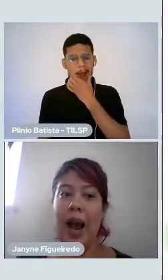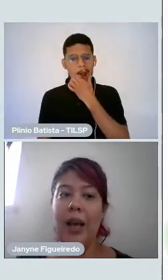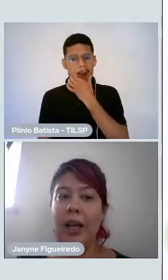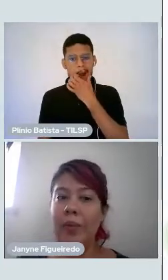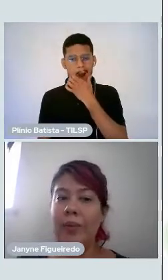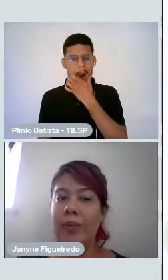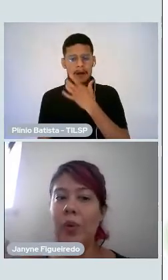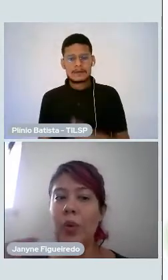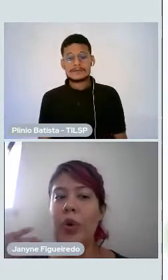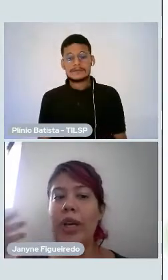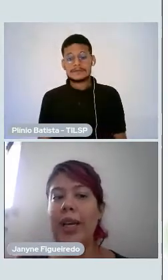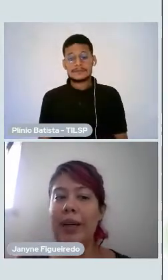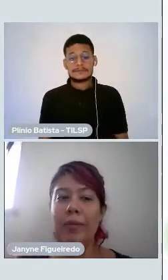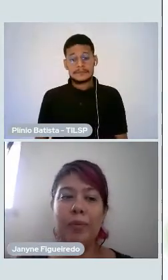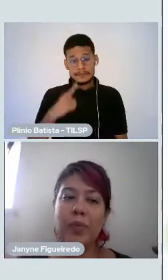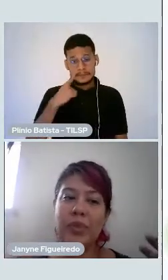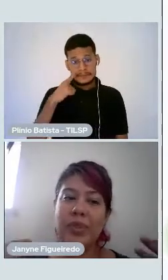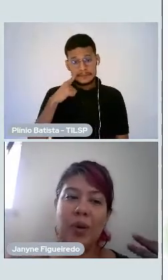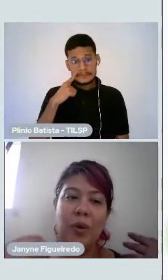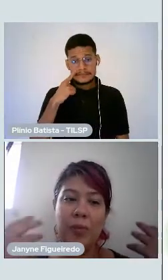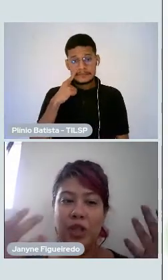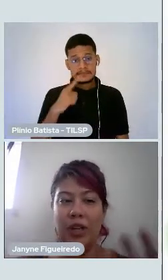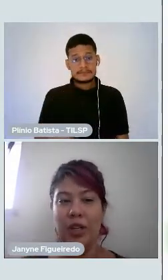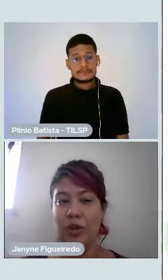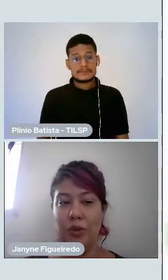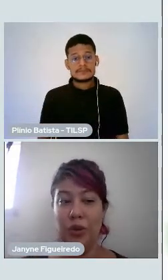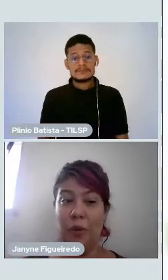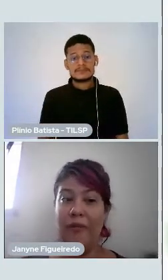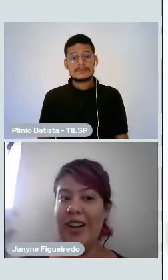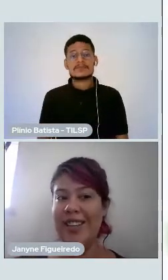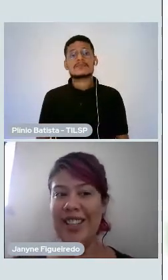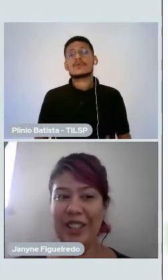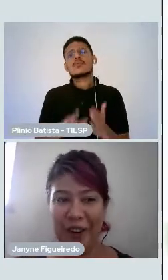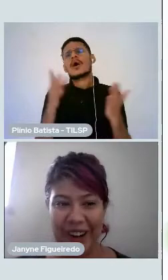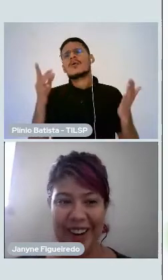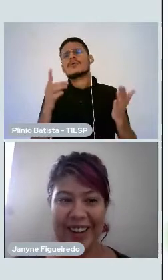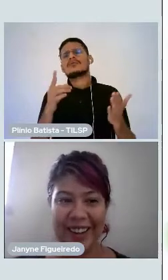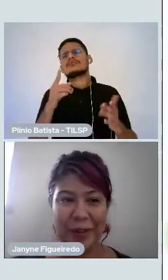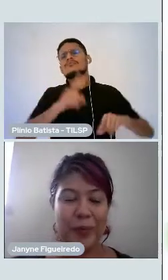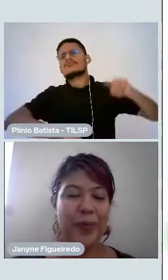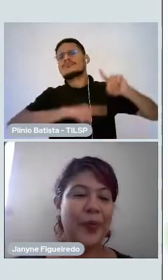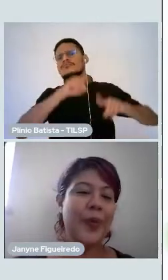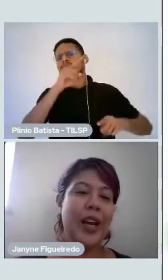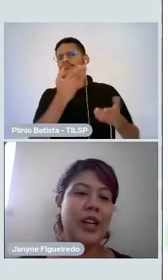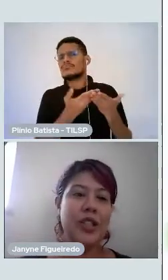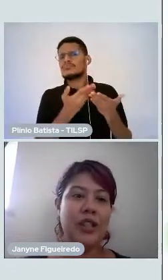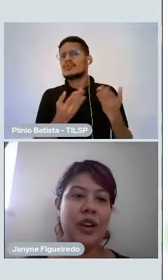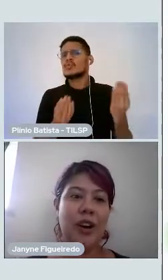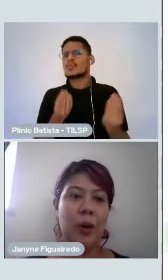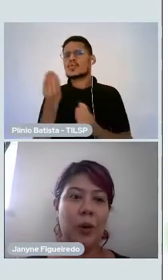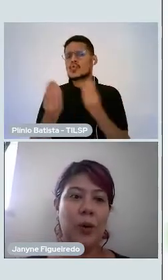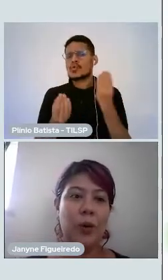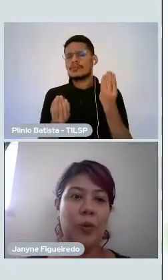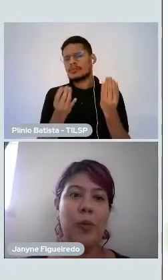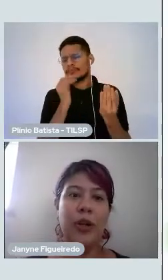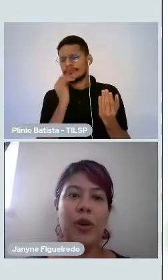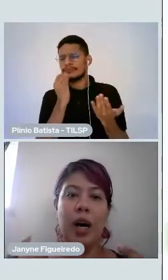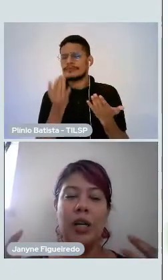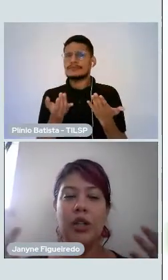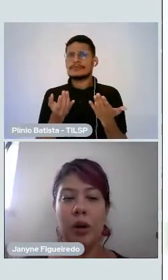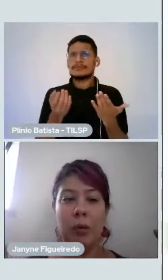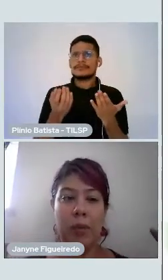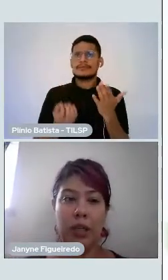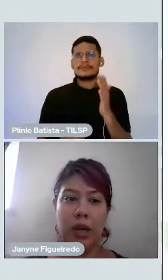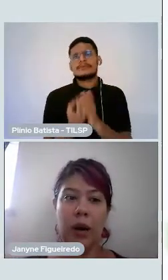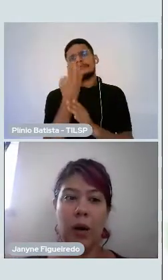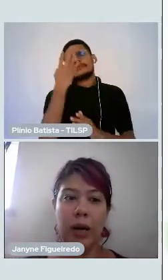Bem, aí o que são objetos de estudo? Como fazer história, né? A gente já falou muito em